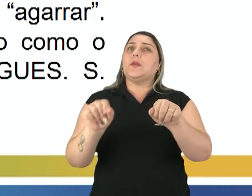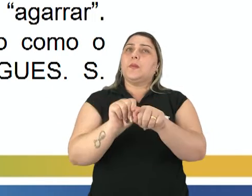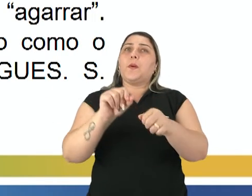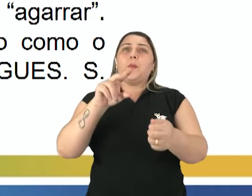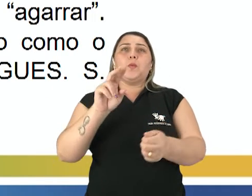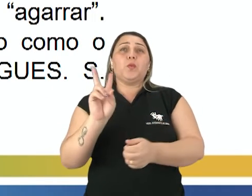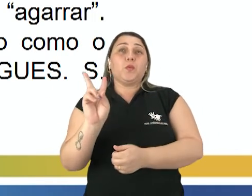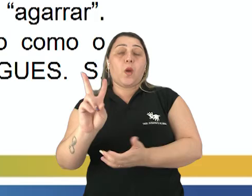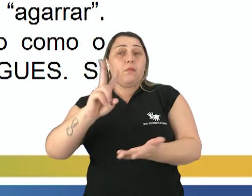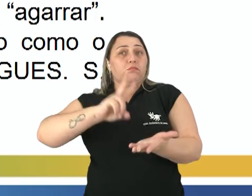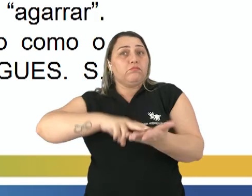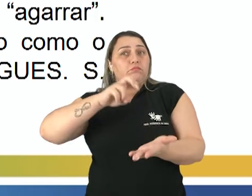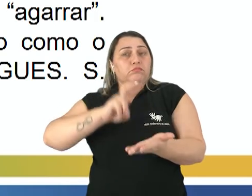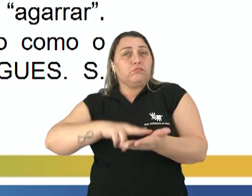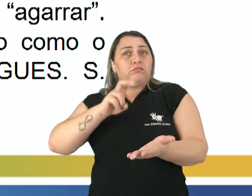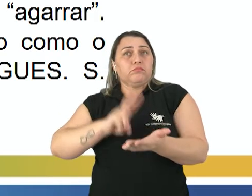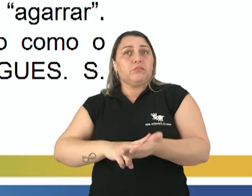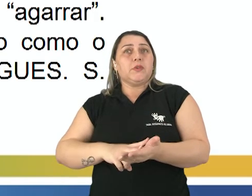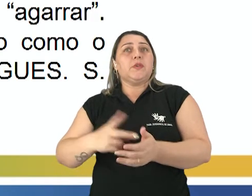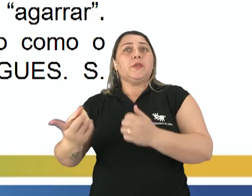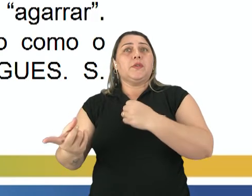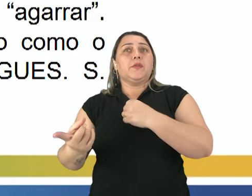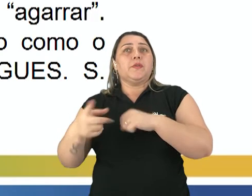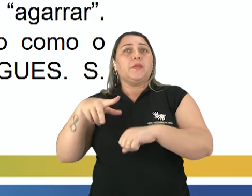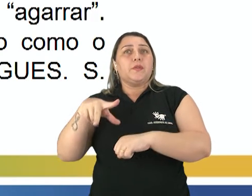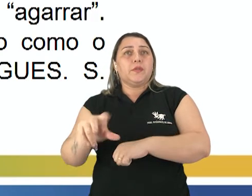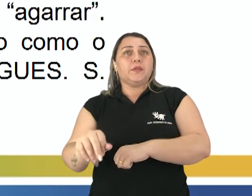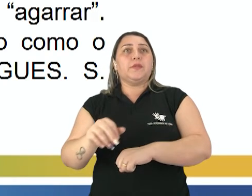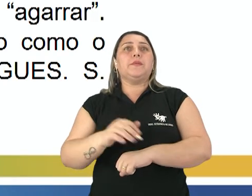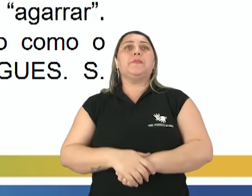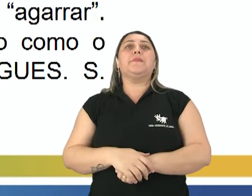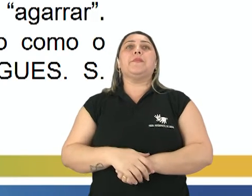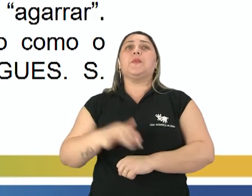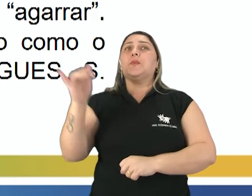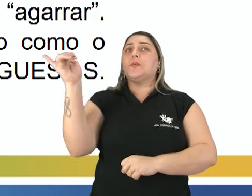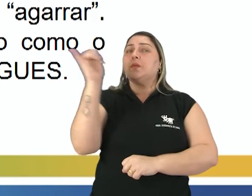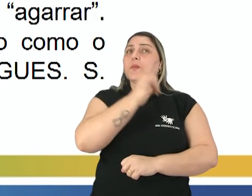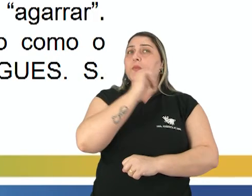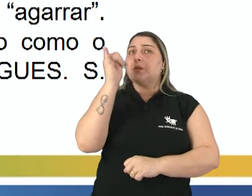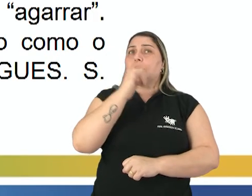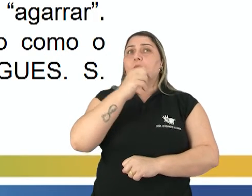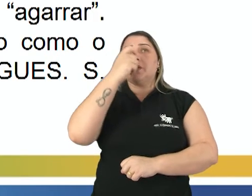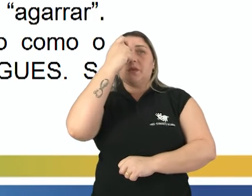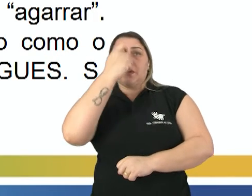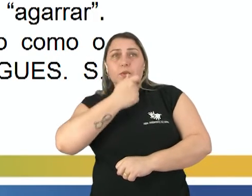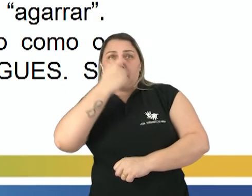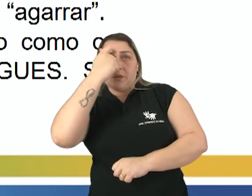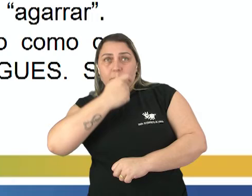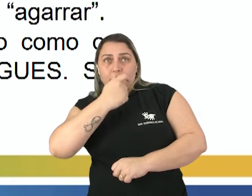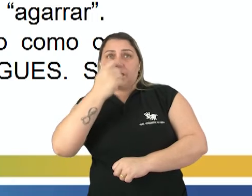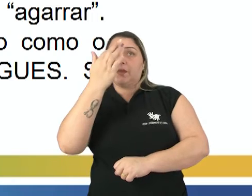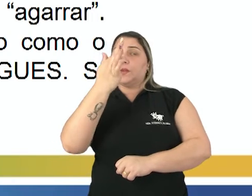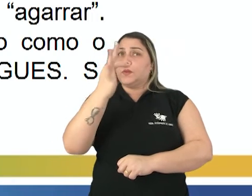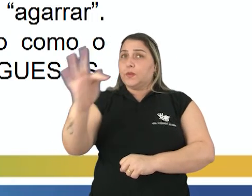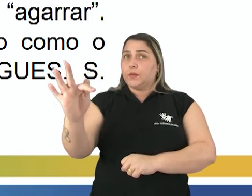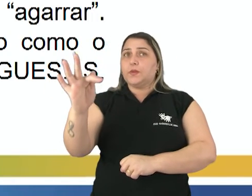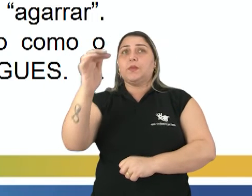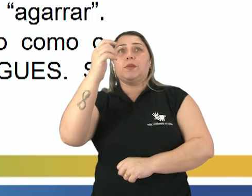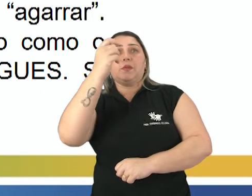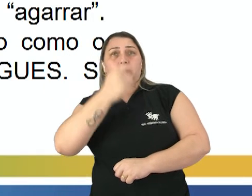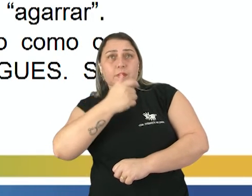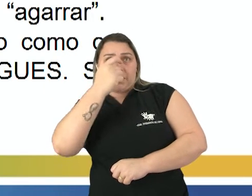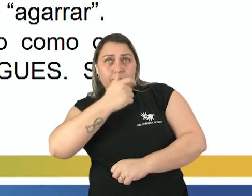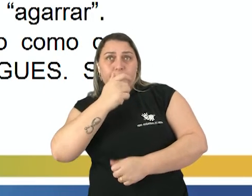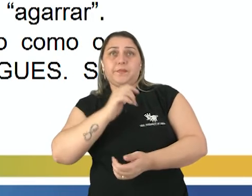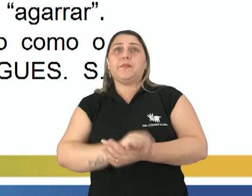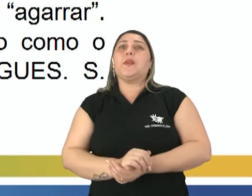2 vocábulos virais. O italiano influenza e o francês grippe. O